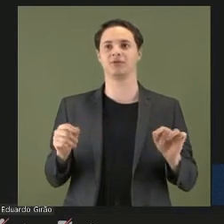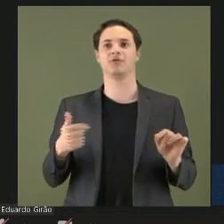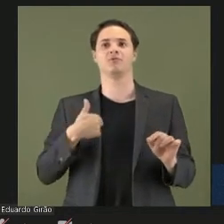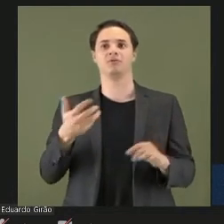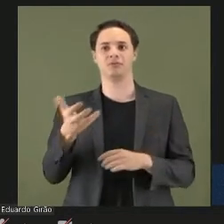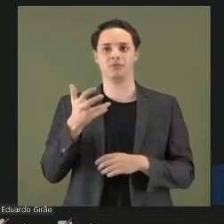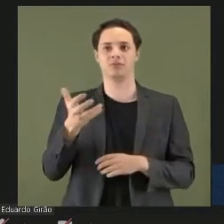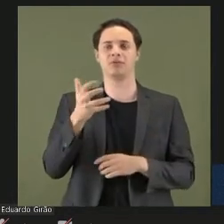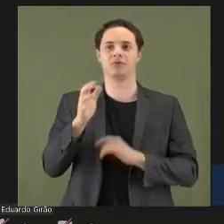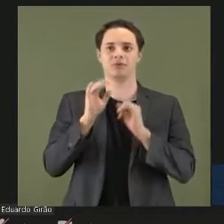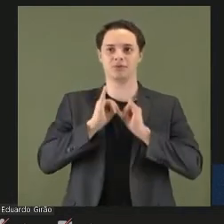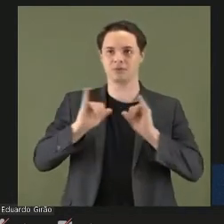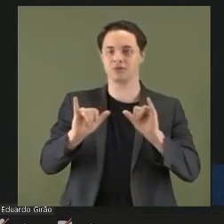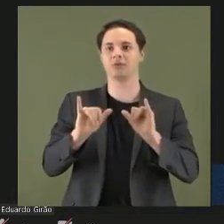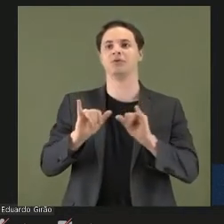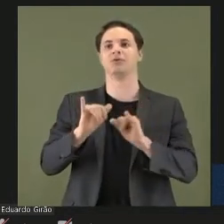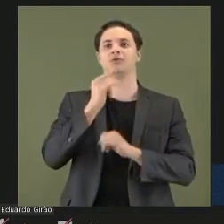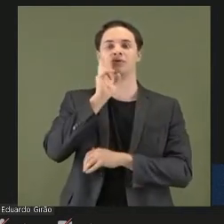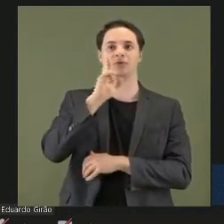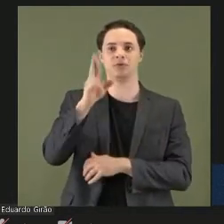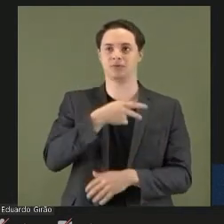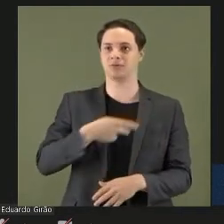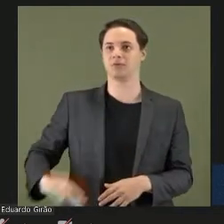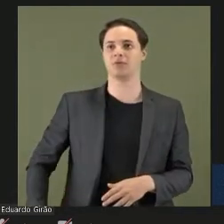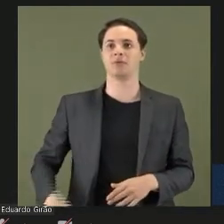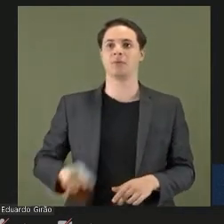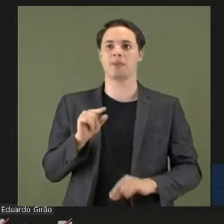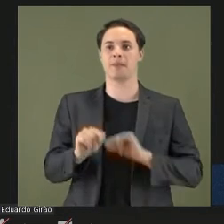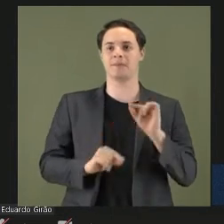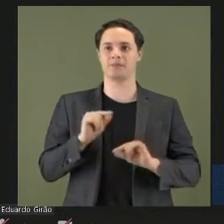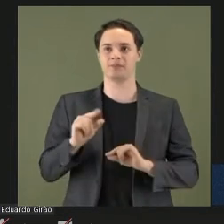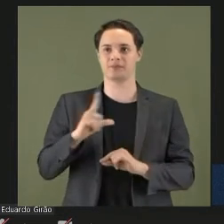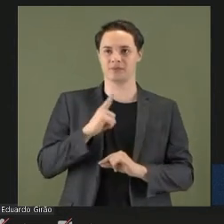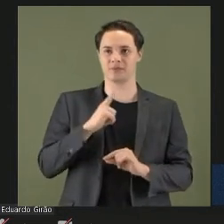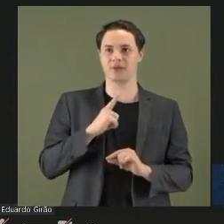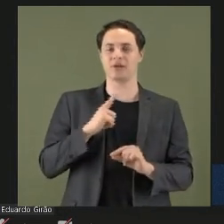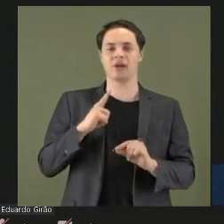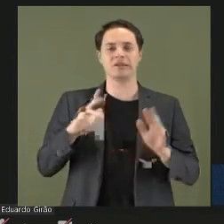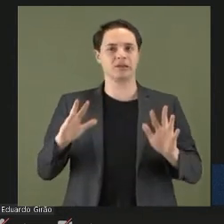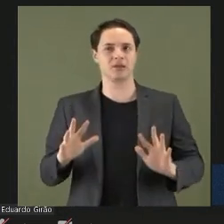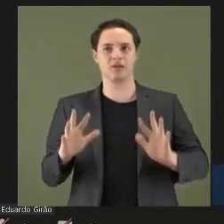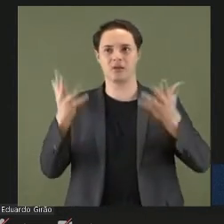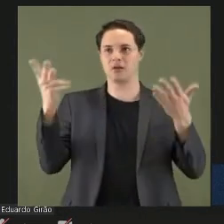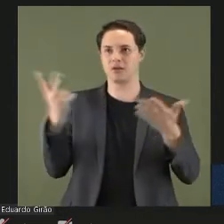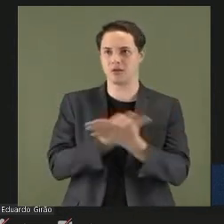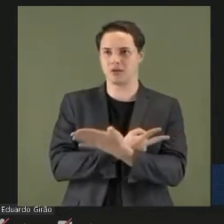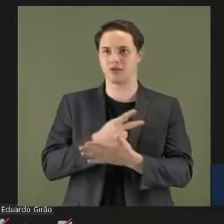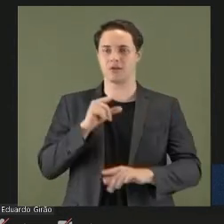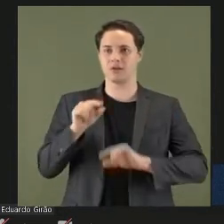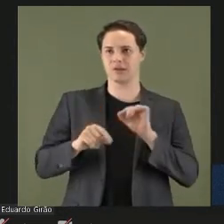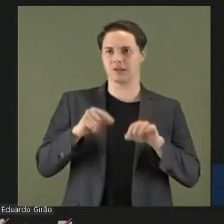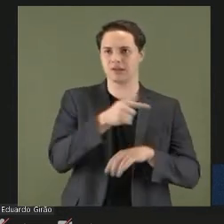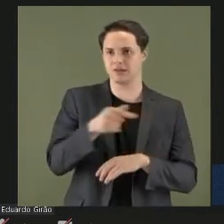queria fazer um pronunciamento, senhor presidente, sobre uma grande cerimônia que aconteceu na